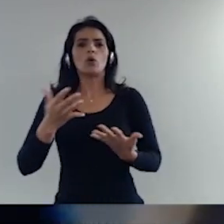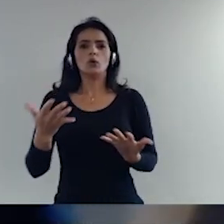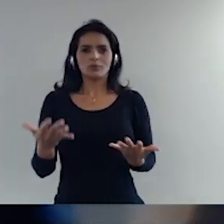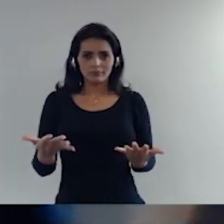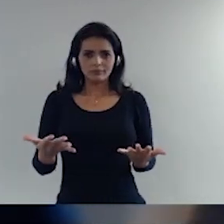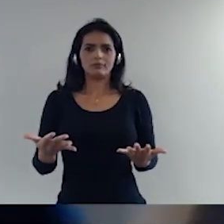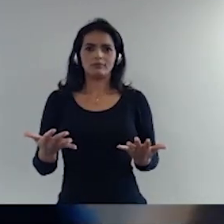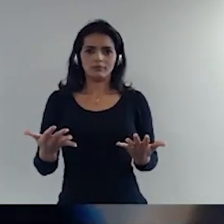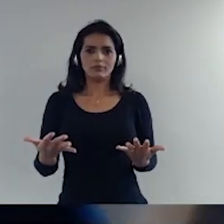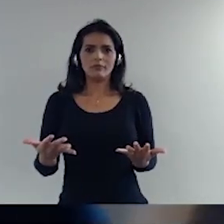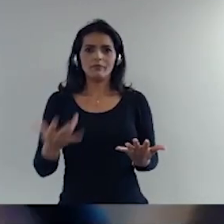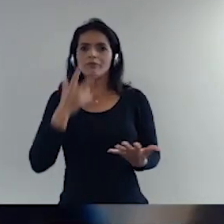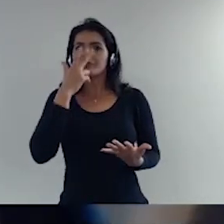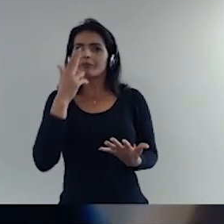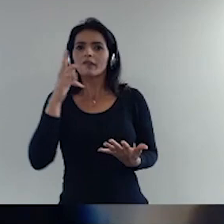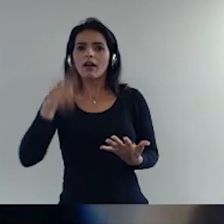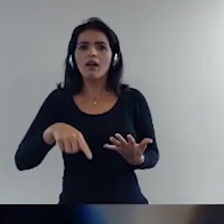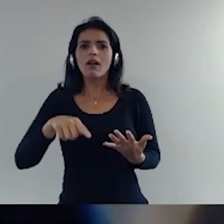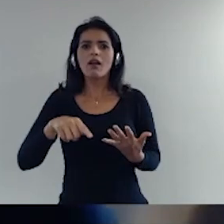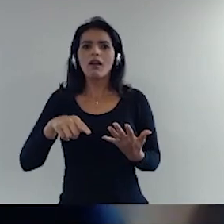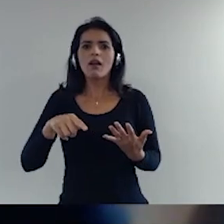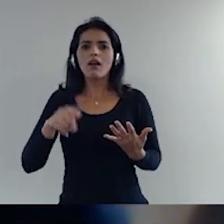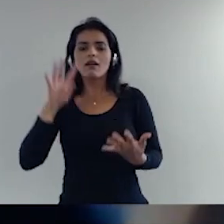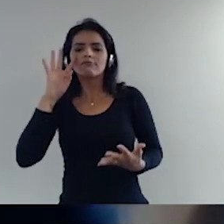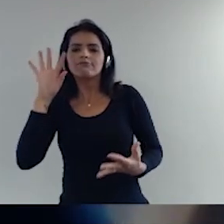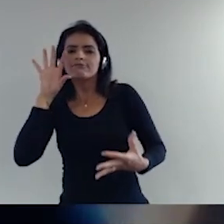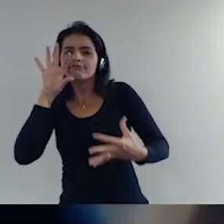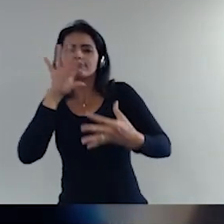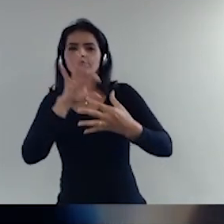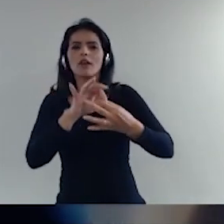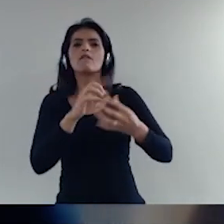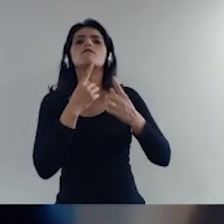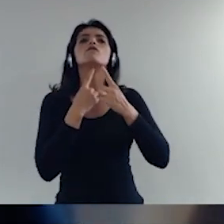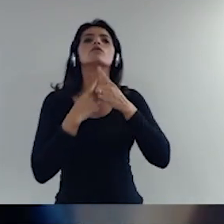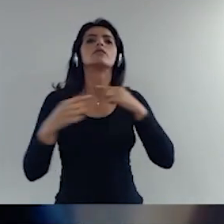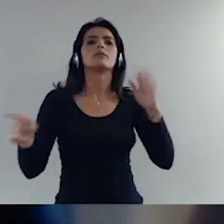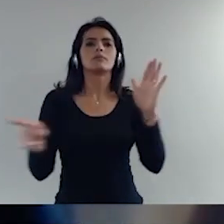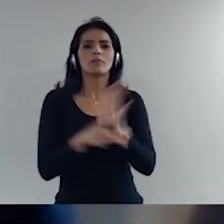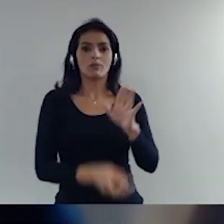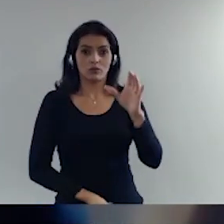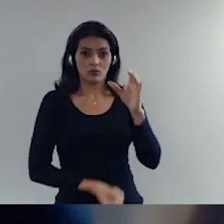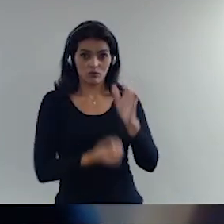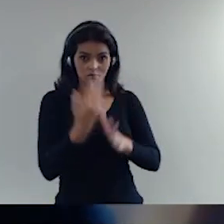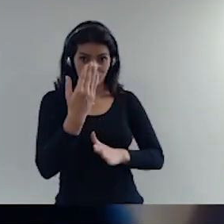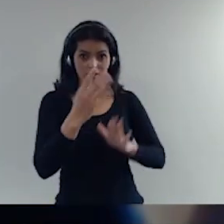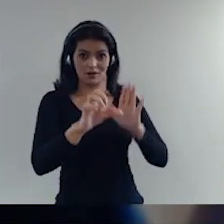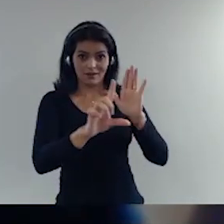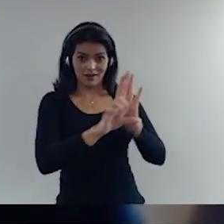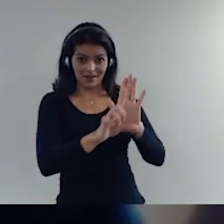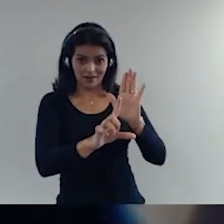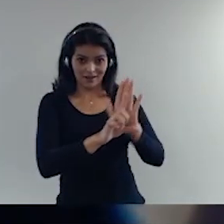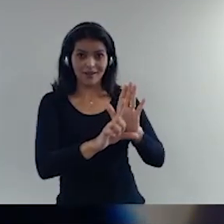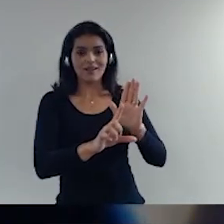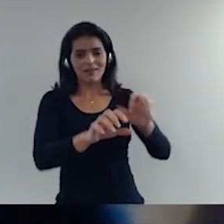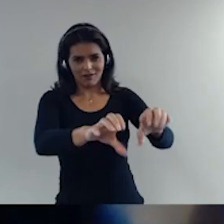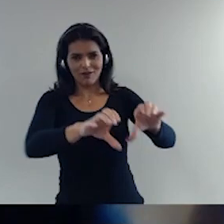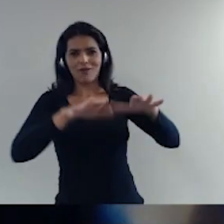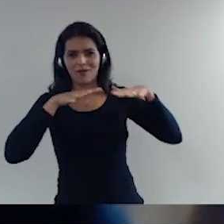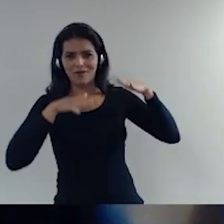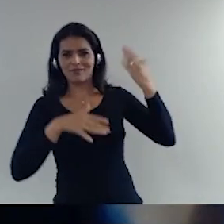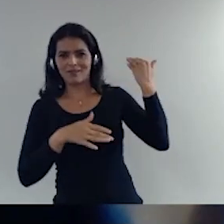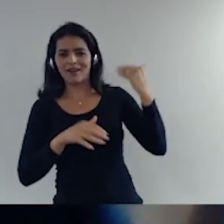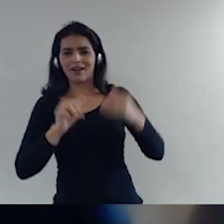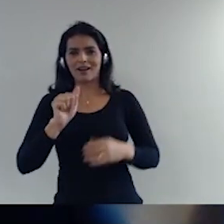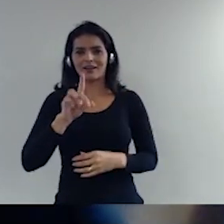avançada e muito mais consentânea com a vontade do próprio legislador constitucional, do legislador constituinte. As